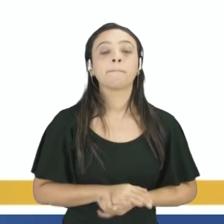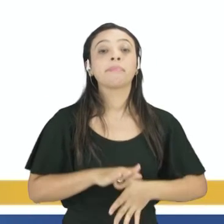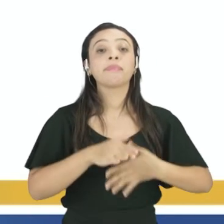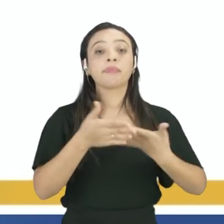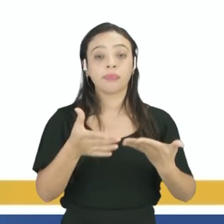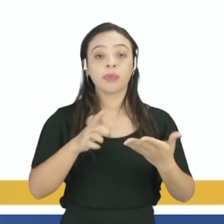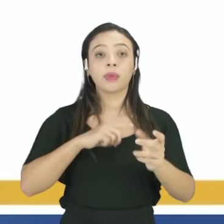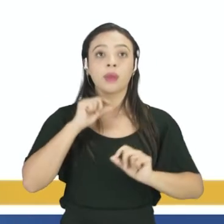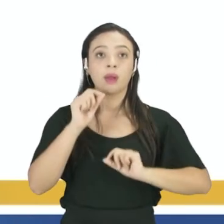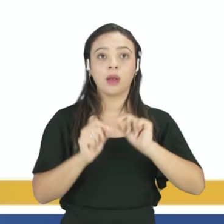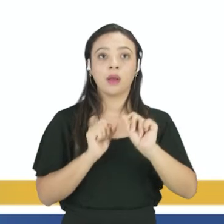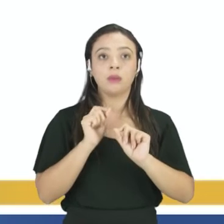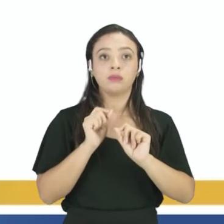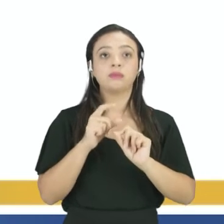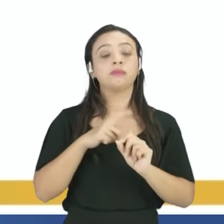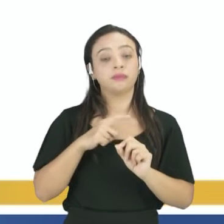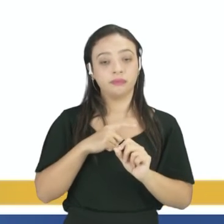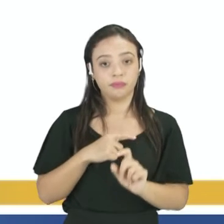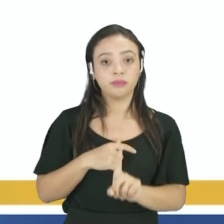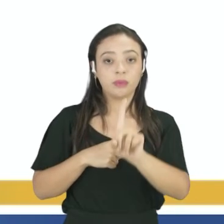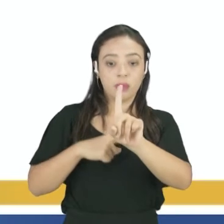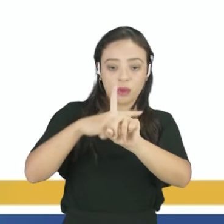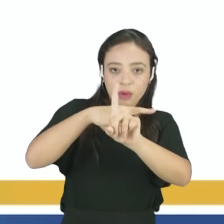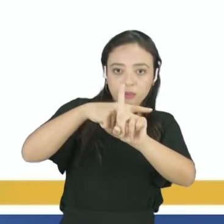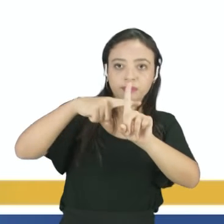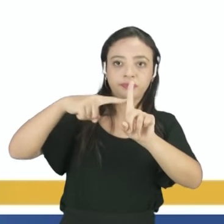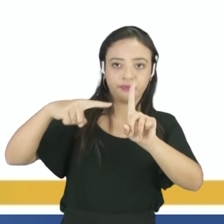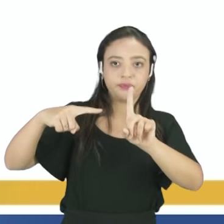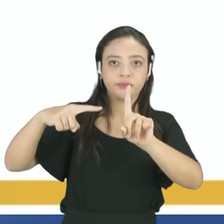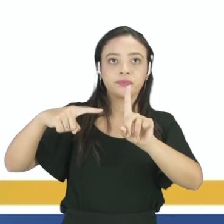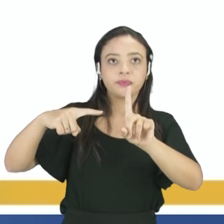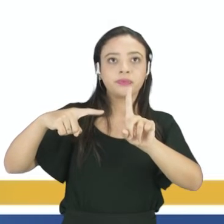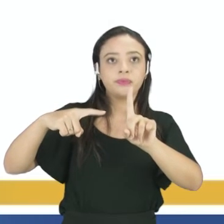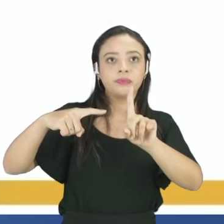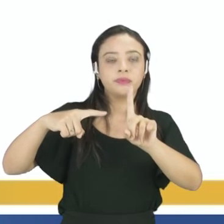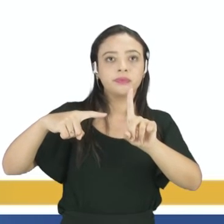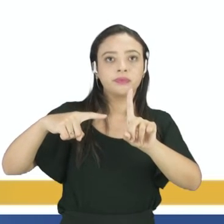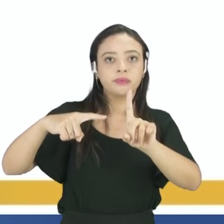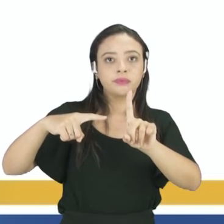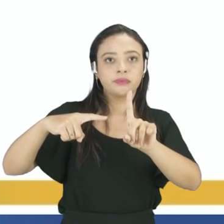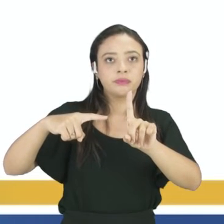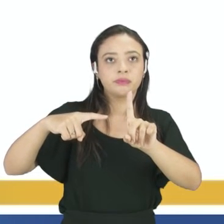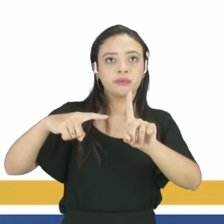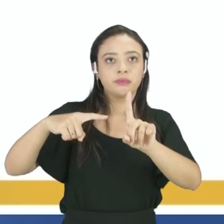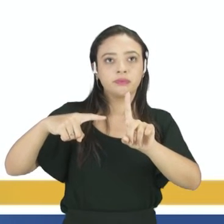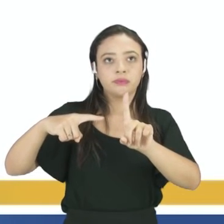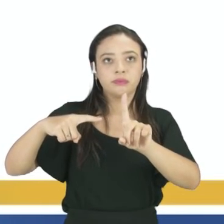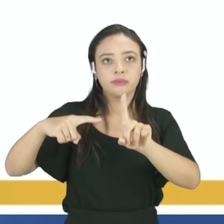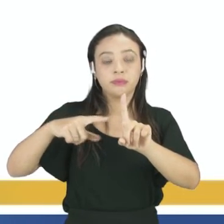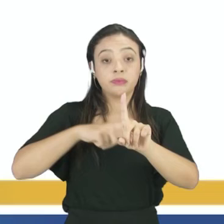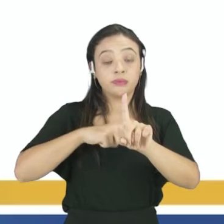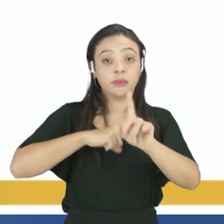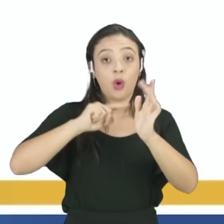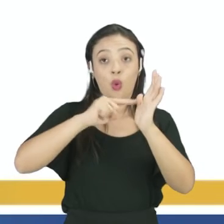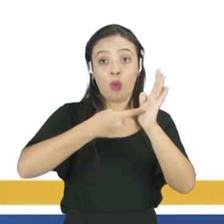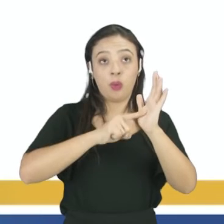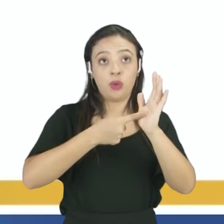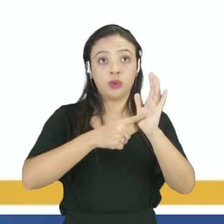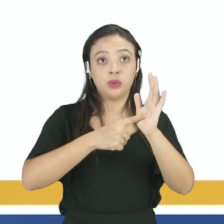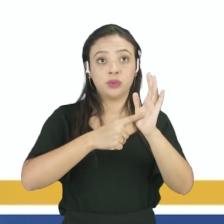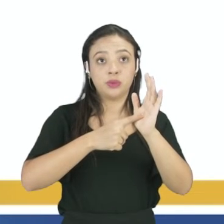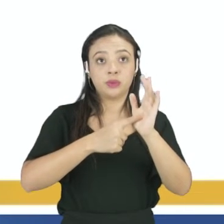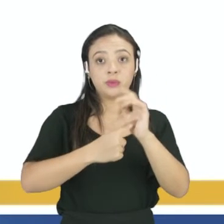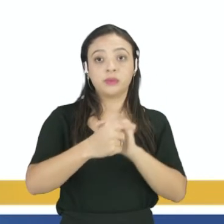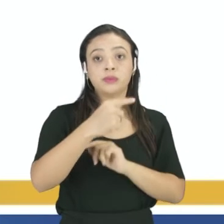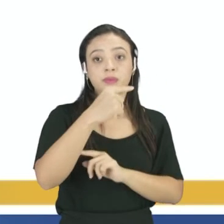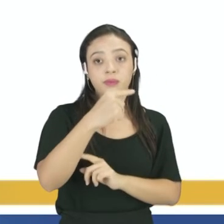Então, marcando esses pontos no plano cartesiano, marquei aqui, gente, ó, o ponto menos 2, né? O